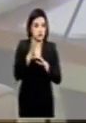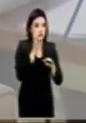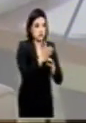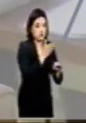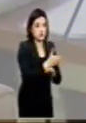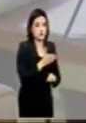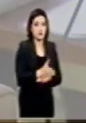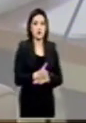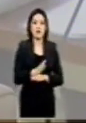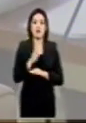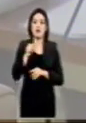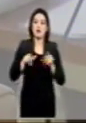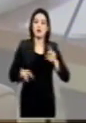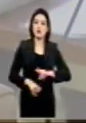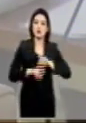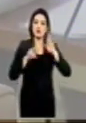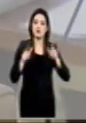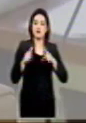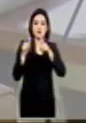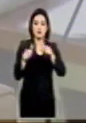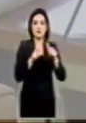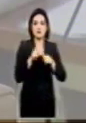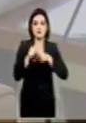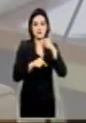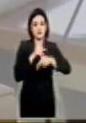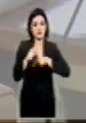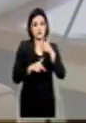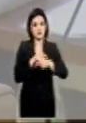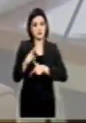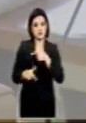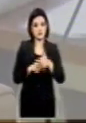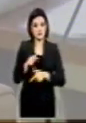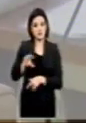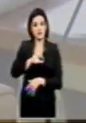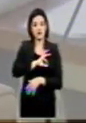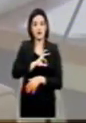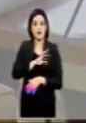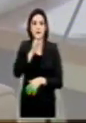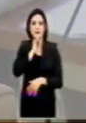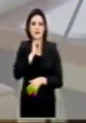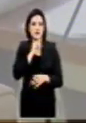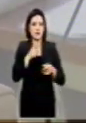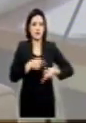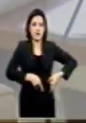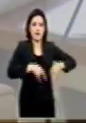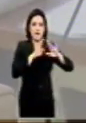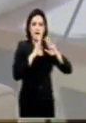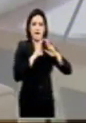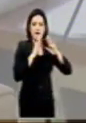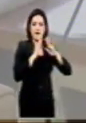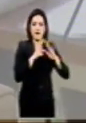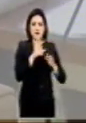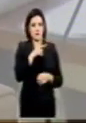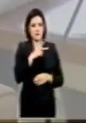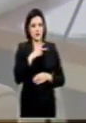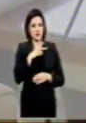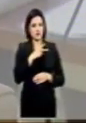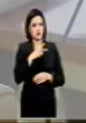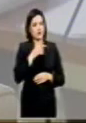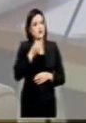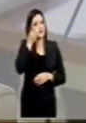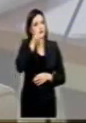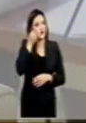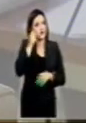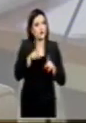do ambiente dos trabalhos legislativos, alcançando residências particulares de parlamentares, até mesmo o